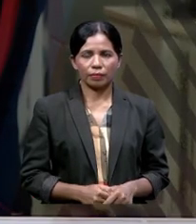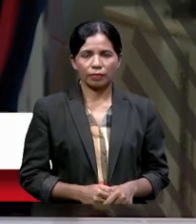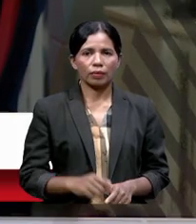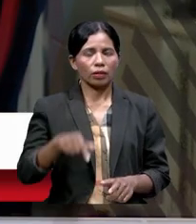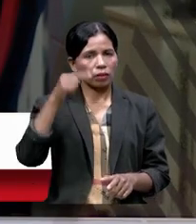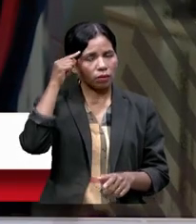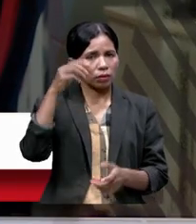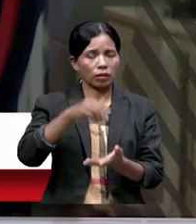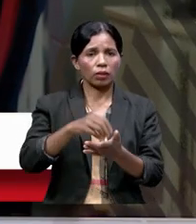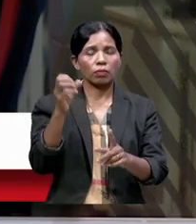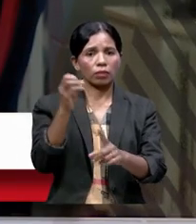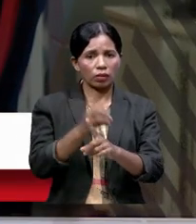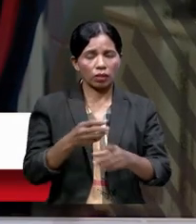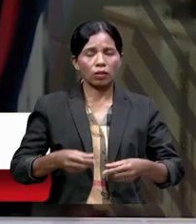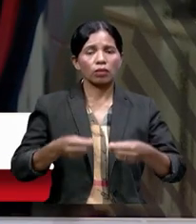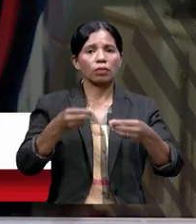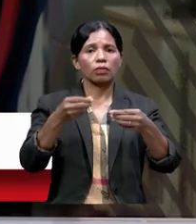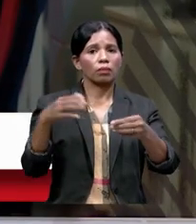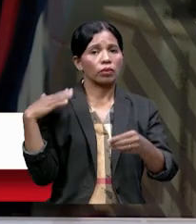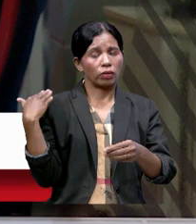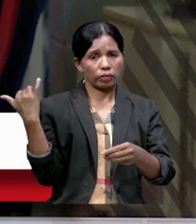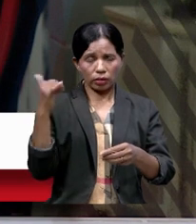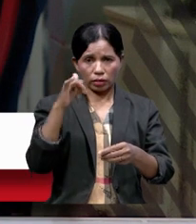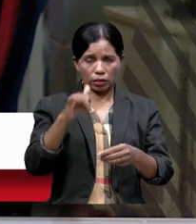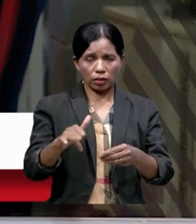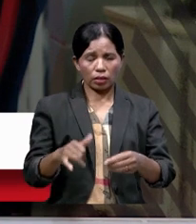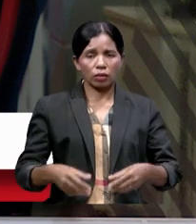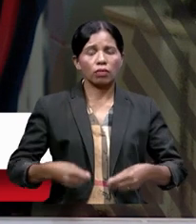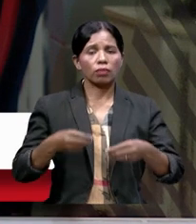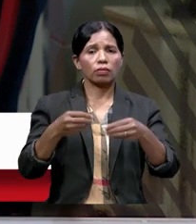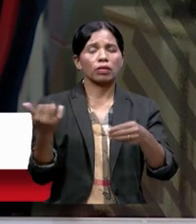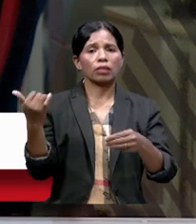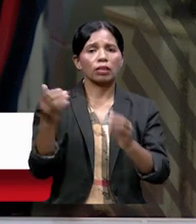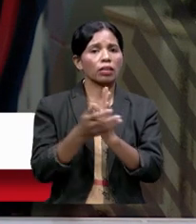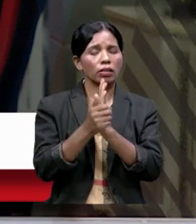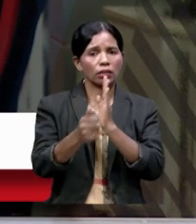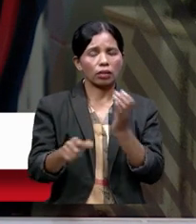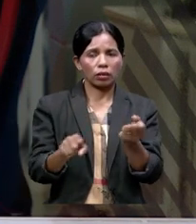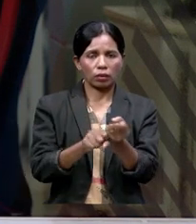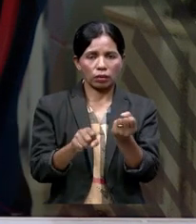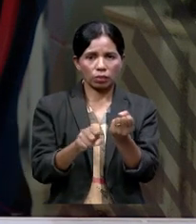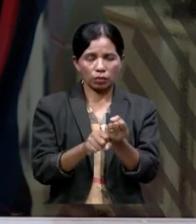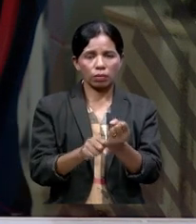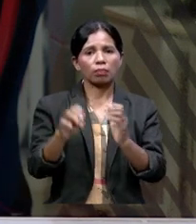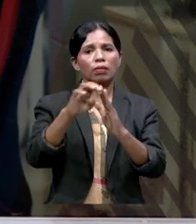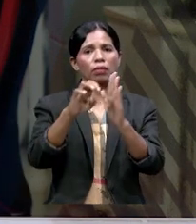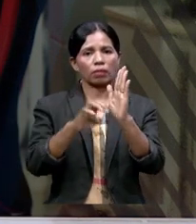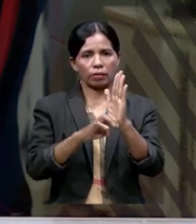Governo se cria oportunidade para jovens Sira, ato concretiza Sira na potência, onde contribui para o Estado.